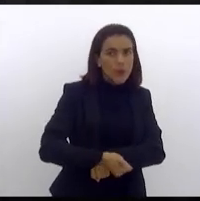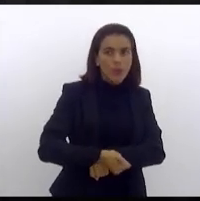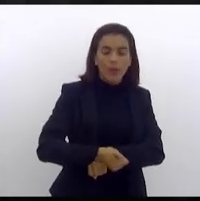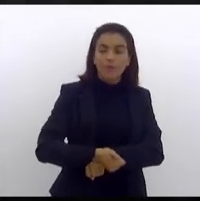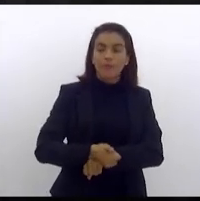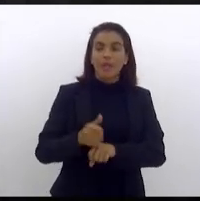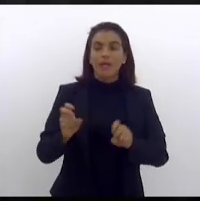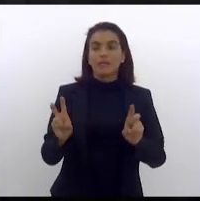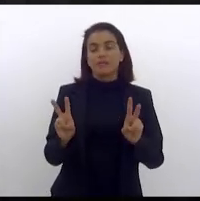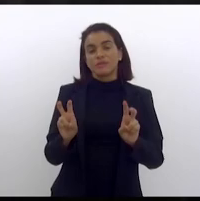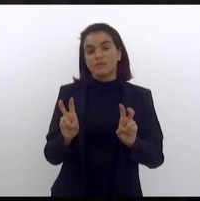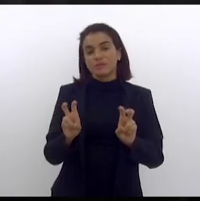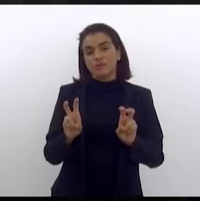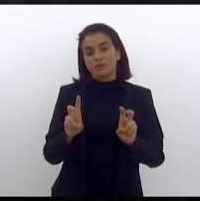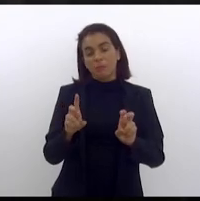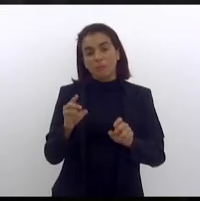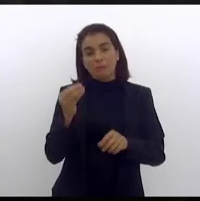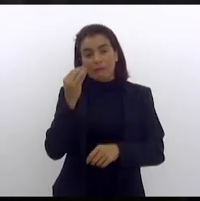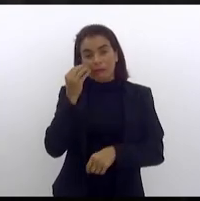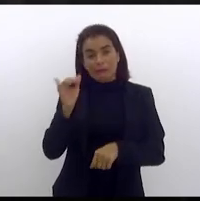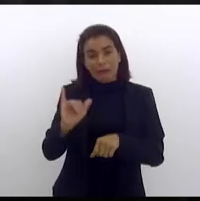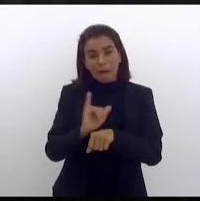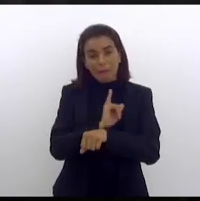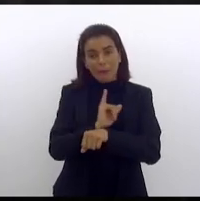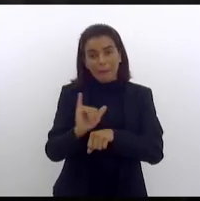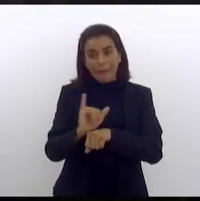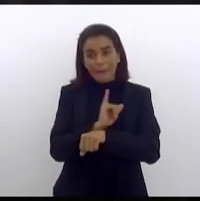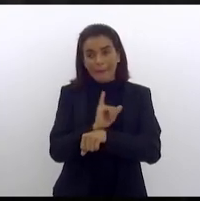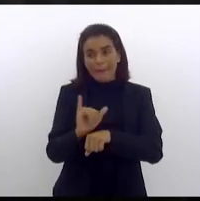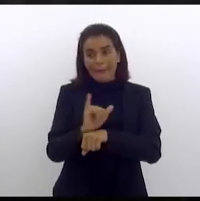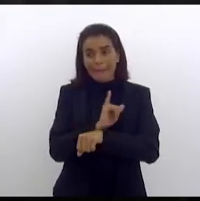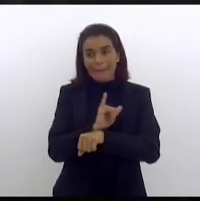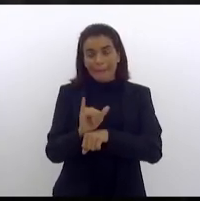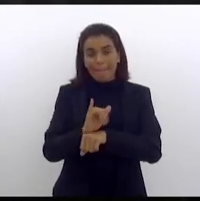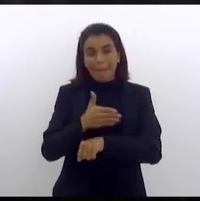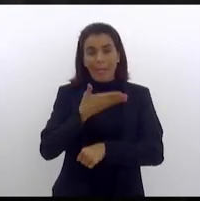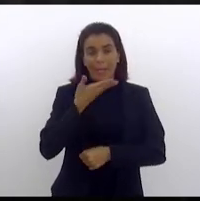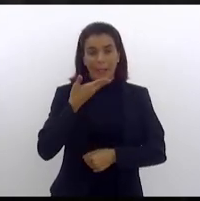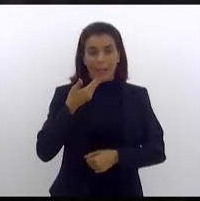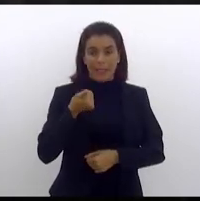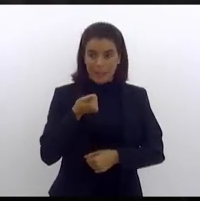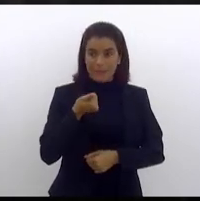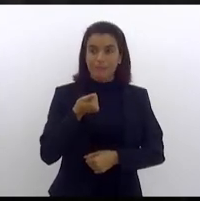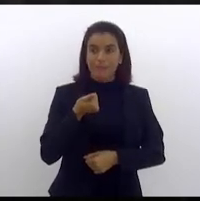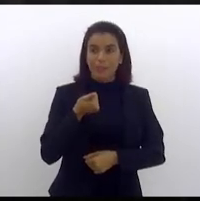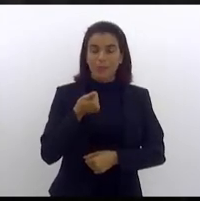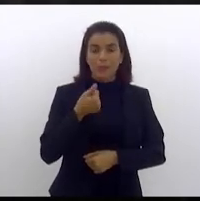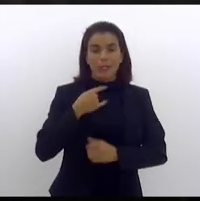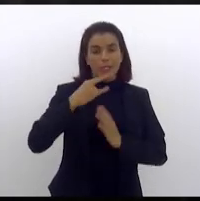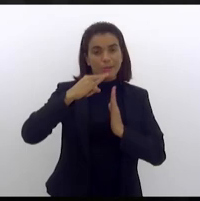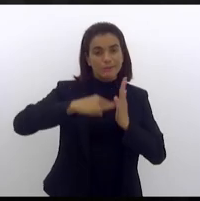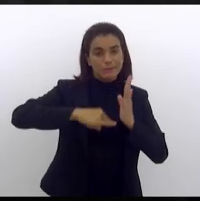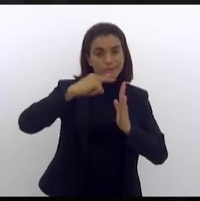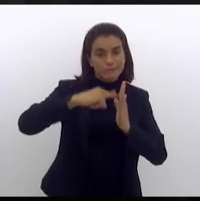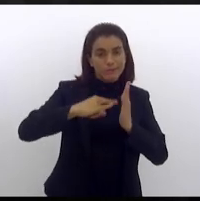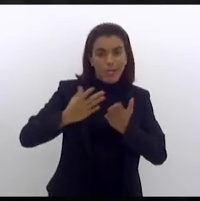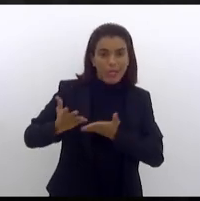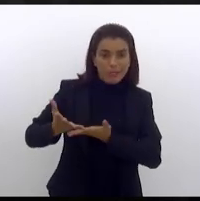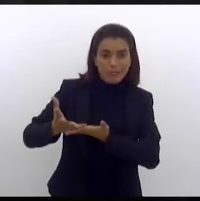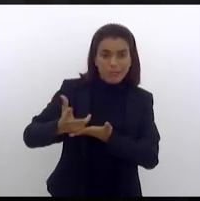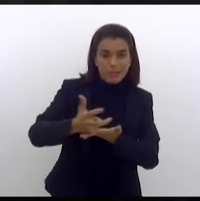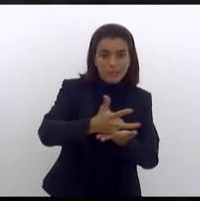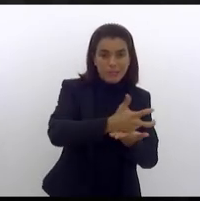a questão de tentar viabilizar a melhoria das receitas do